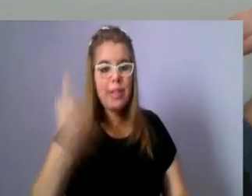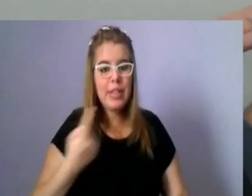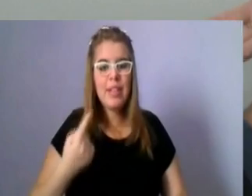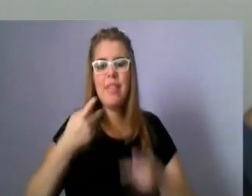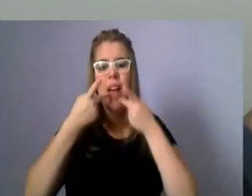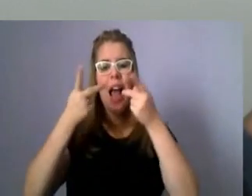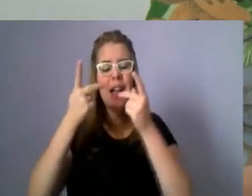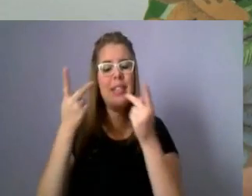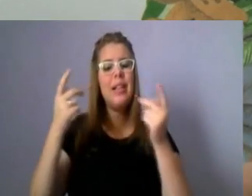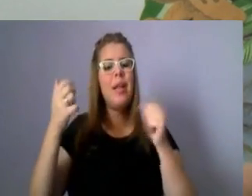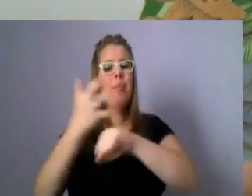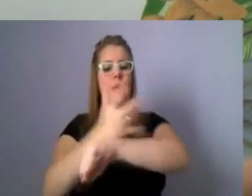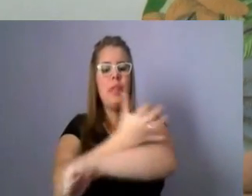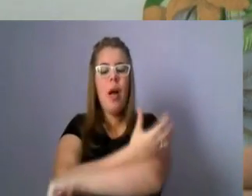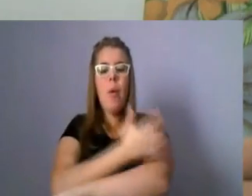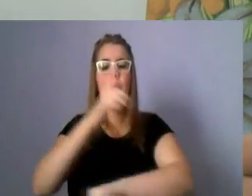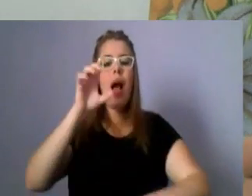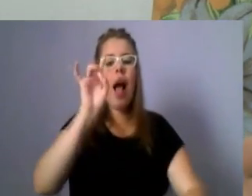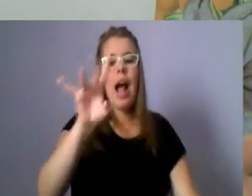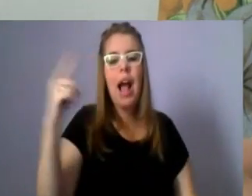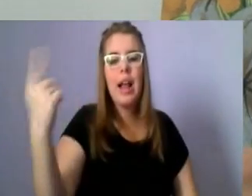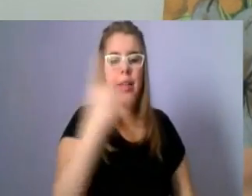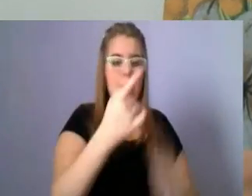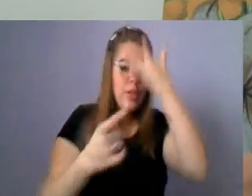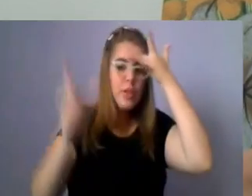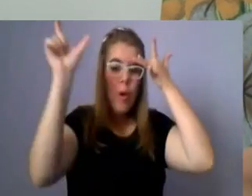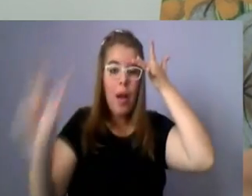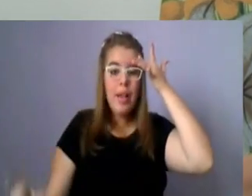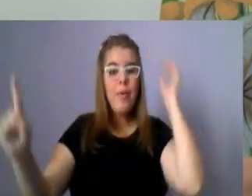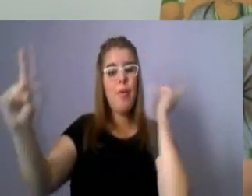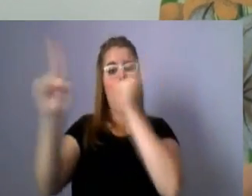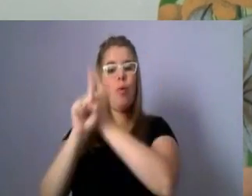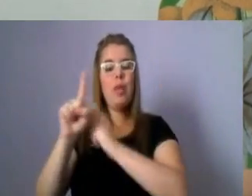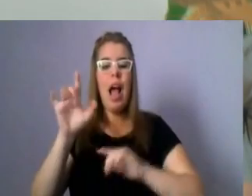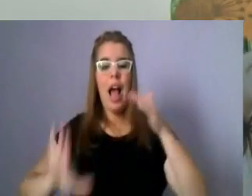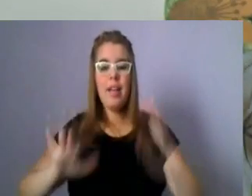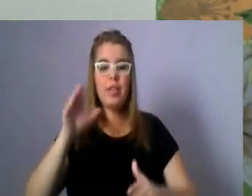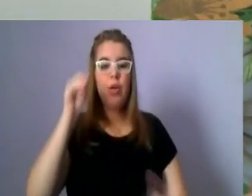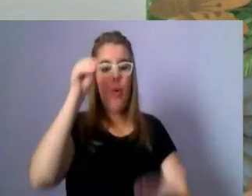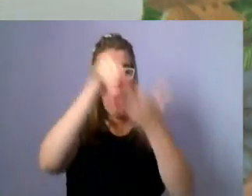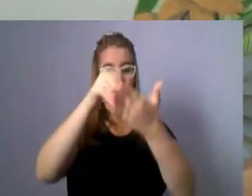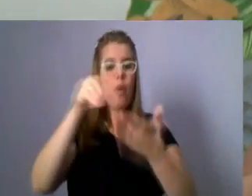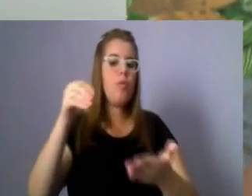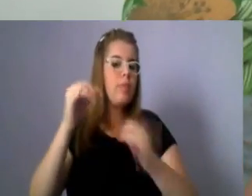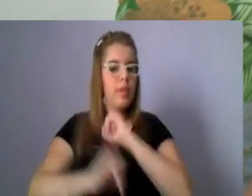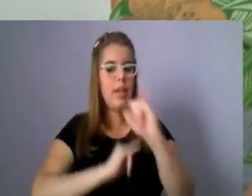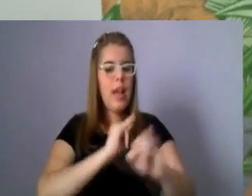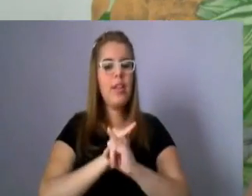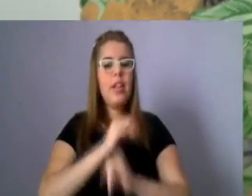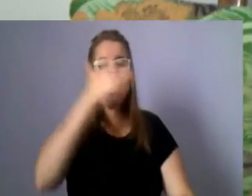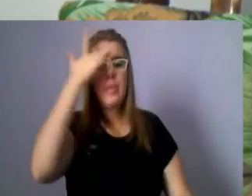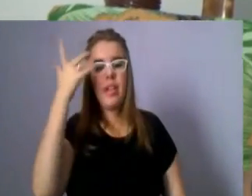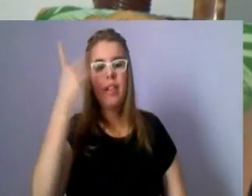brilham ao falar de sua missão. A cada pessoa que eu vejo aqui, a cada dia que eu venho, às vezes eu até acabo postando, né? Às vezes as